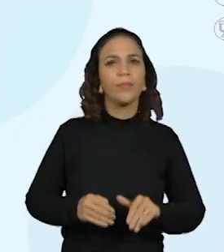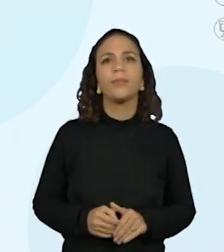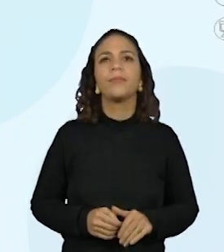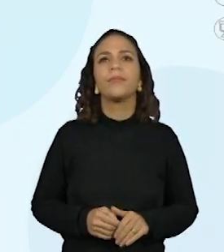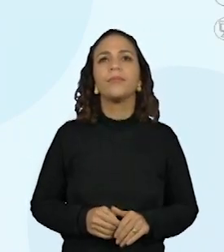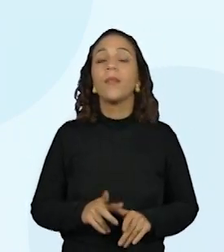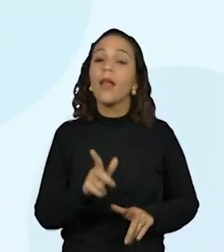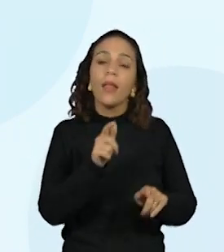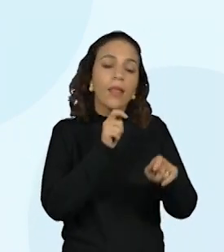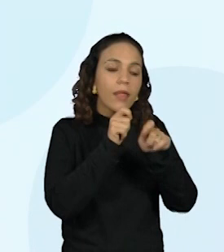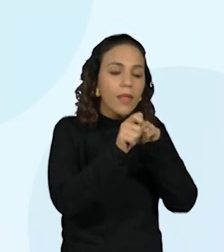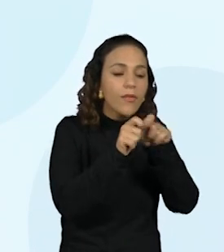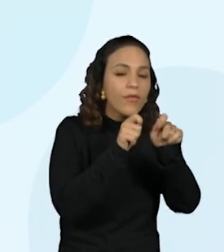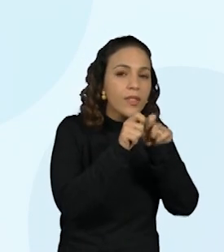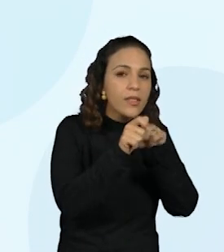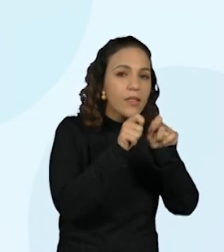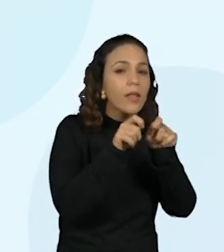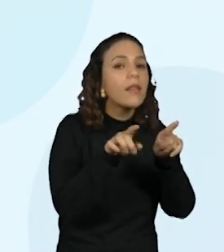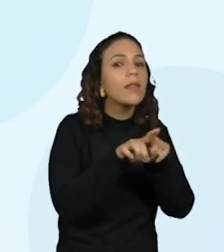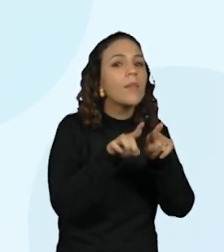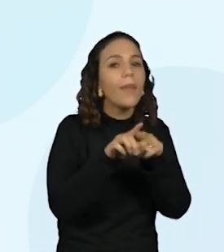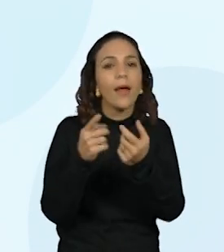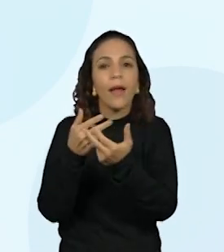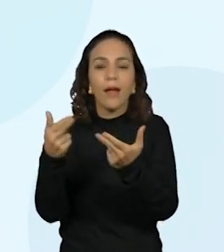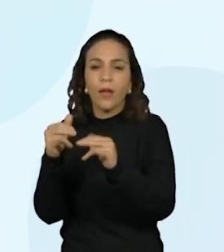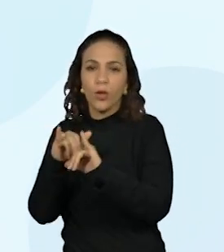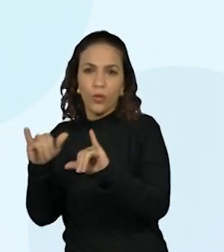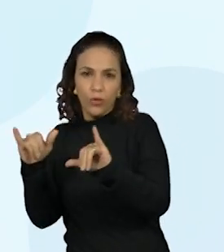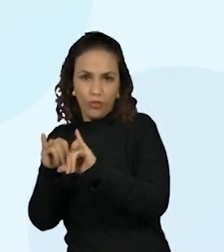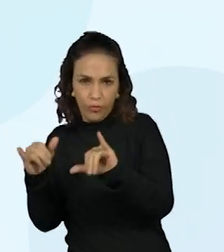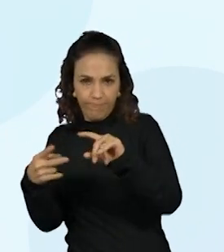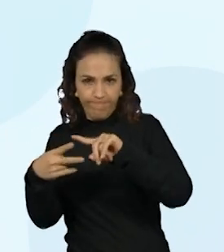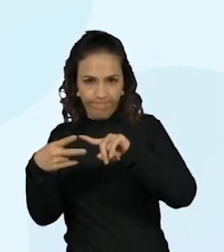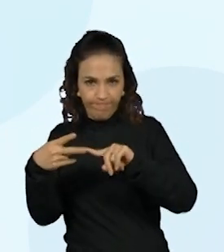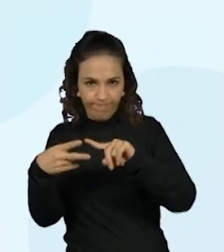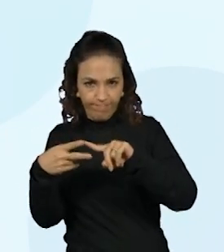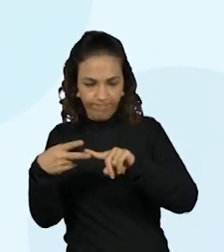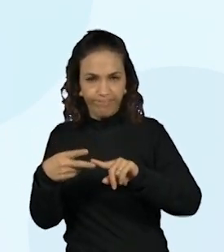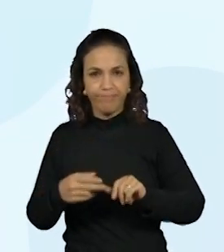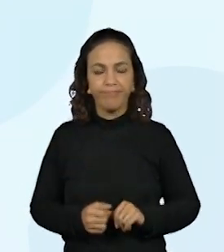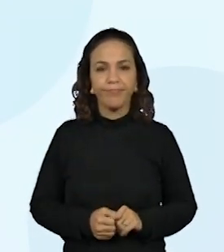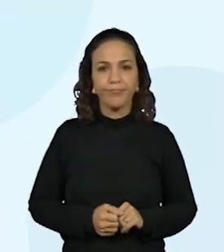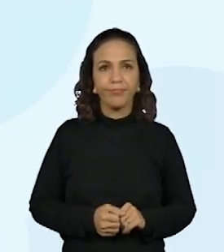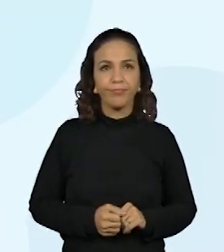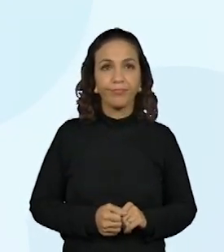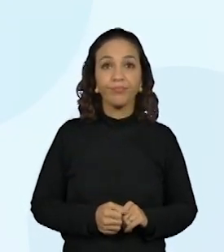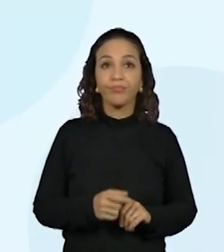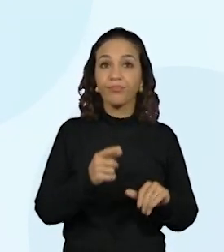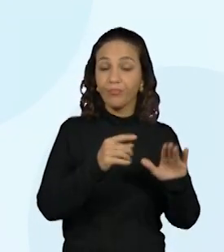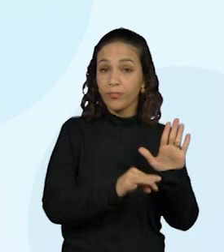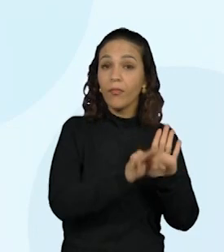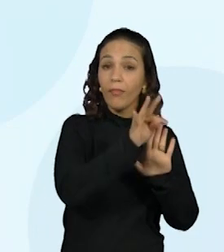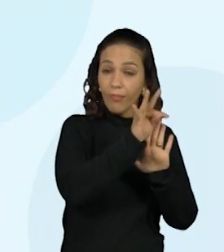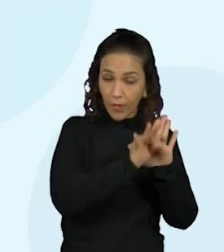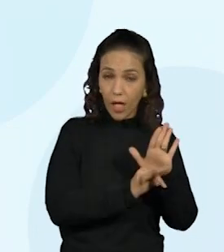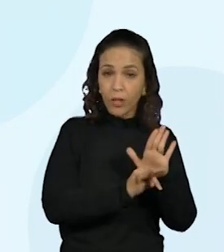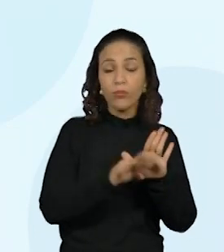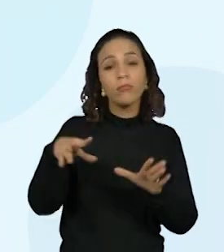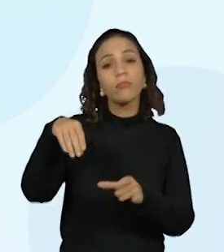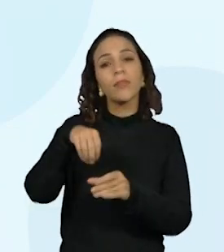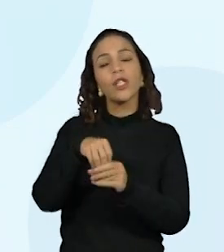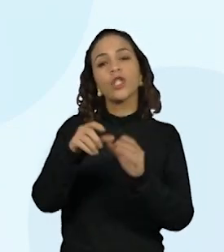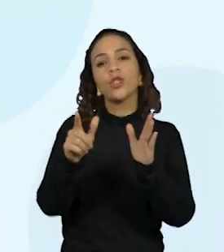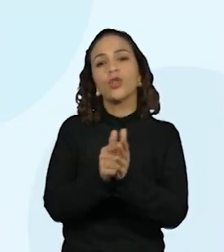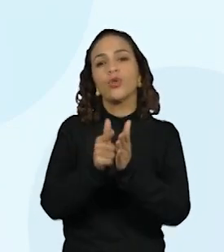uma entrevista e também com uma notícia. Os textos, ambos os textos, são do jornal